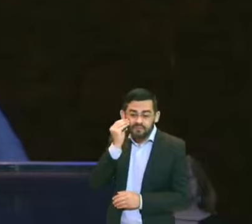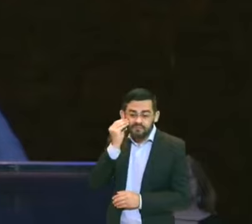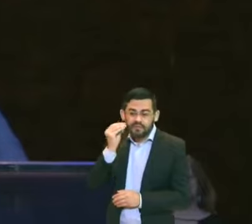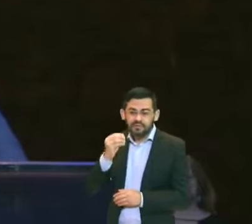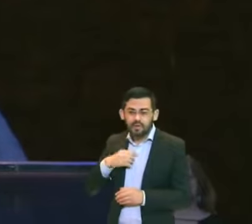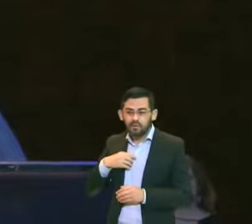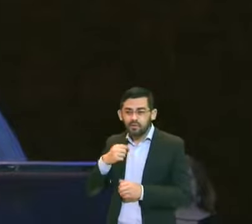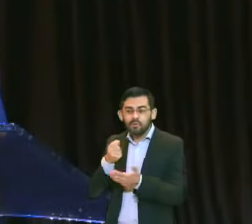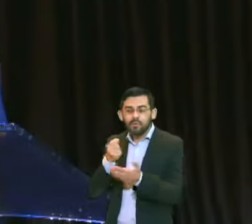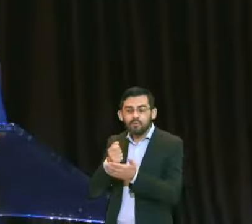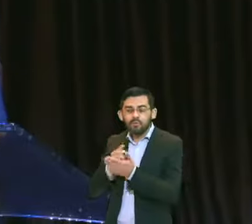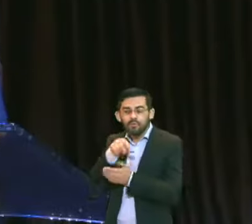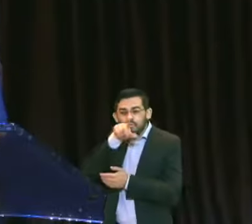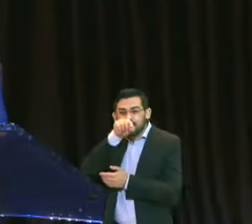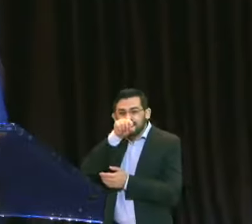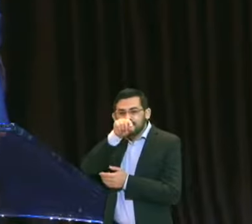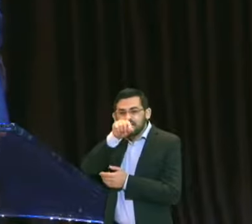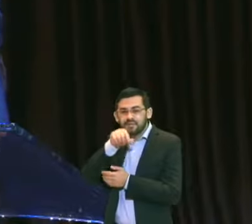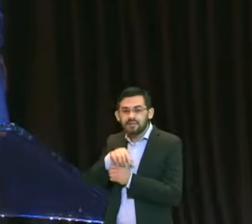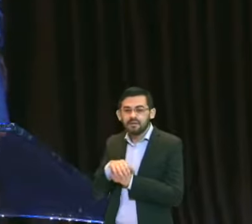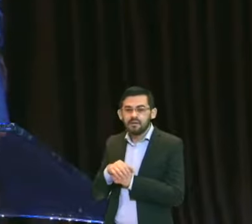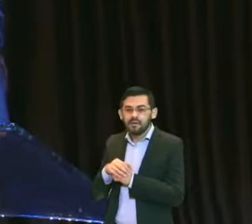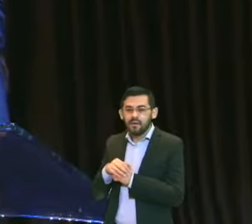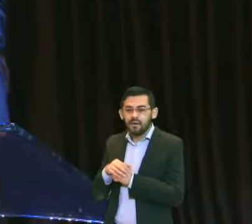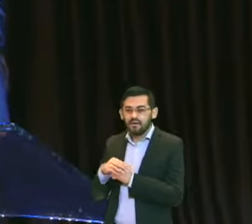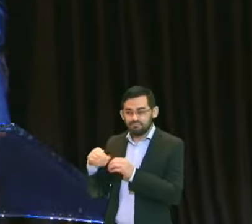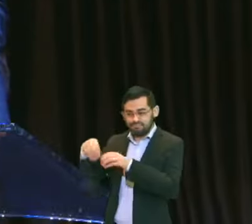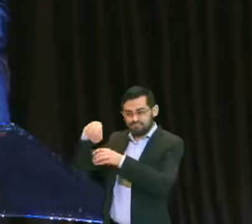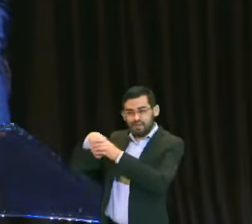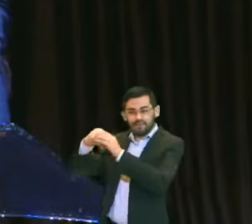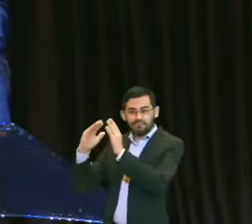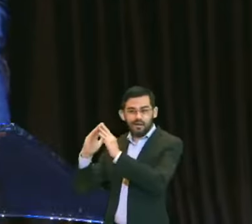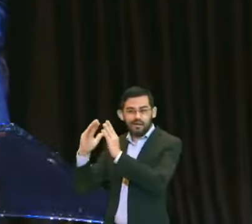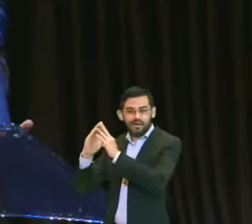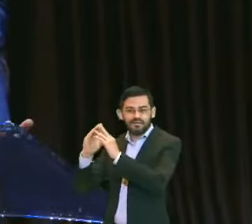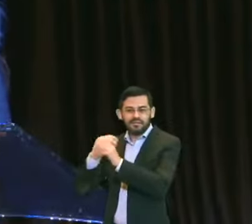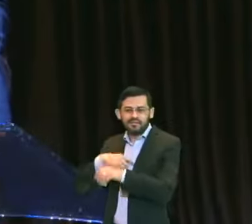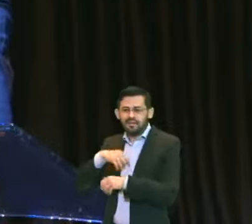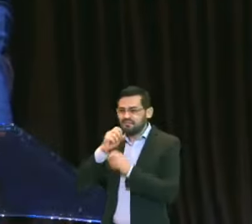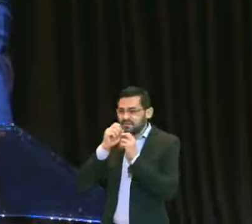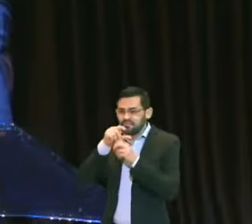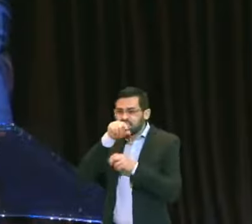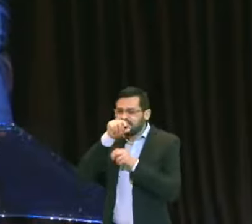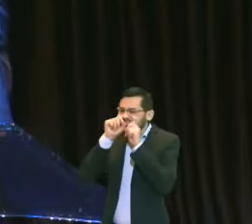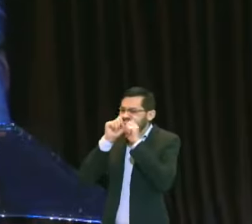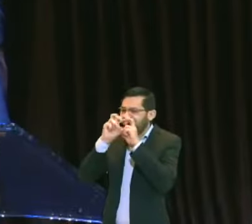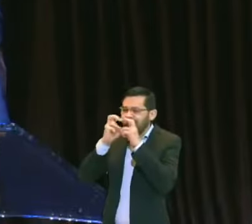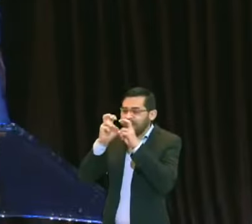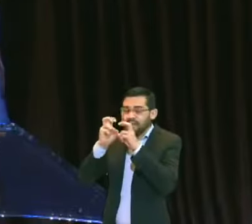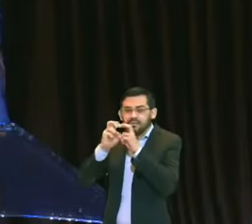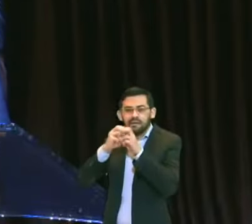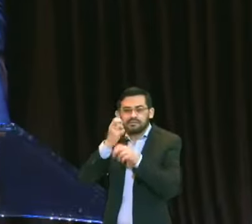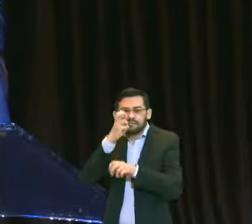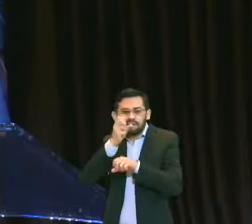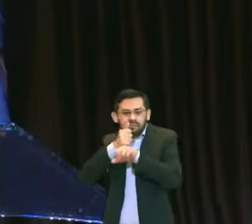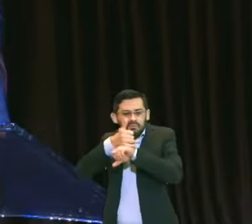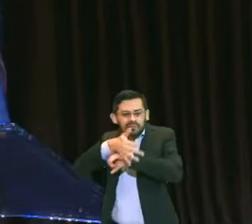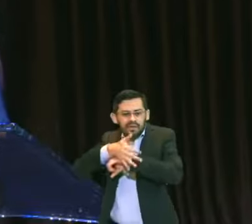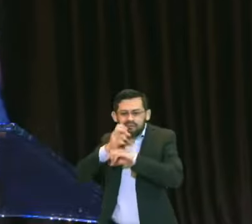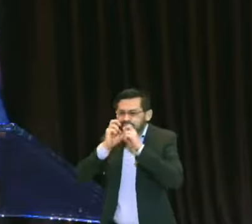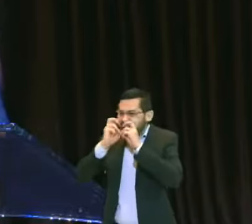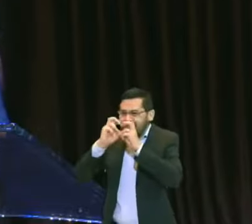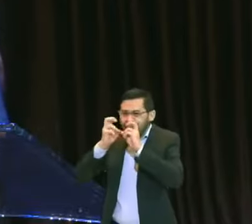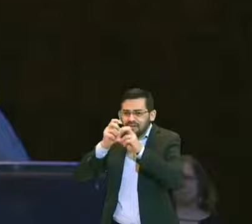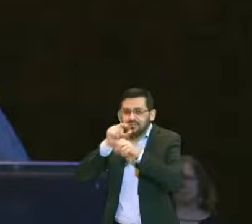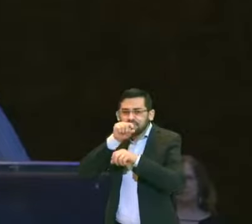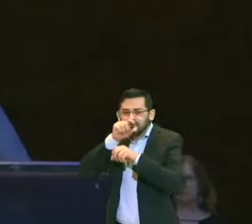periquitos. E aí comprou os periquitos, deixou na casa e os bichos faziam barulho. Diz que às 5 horas da manhã acordavam todo